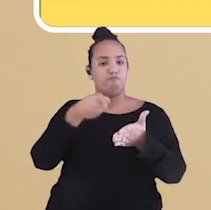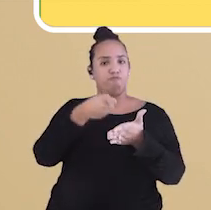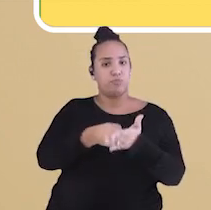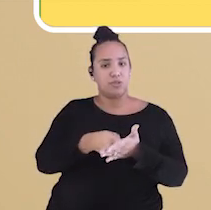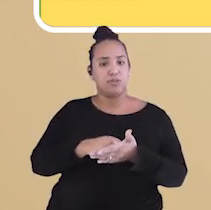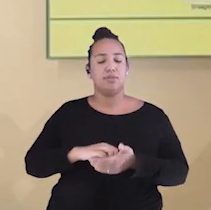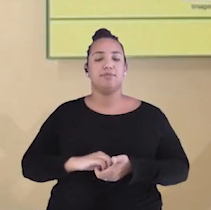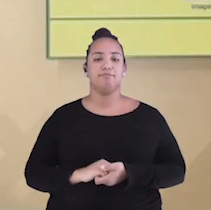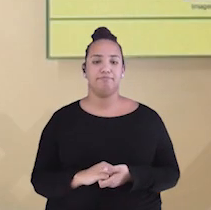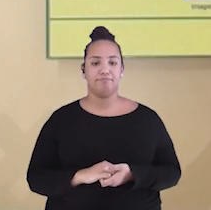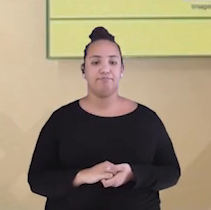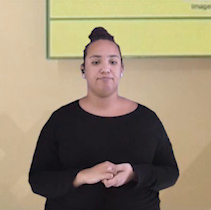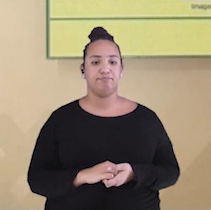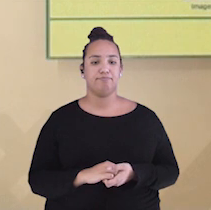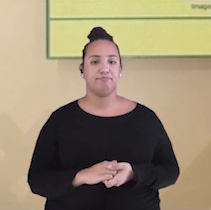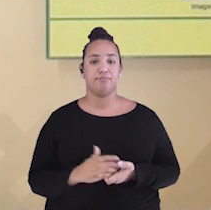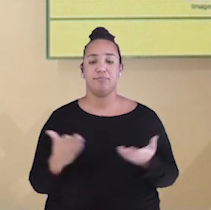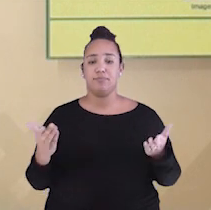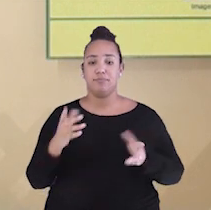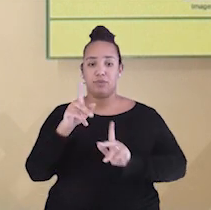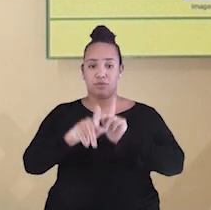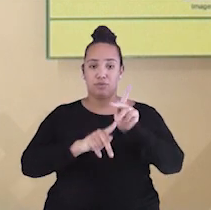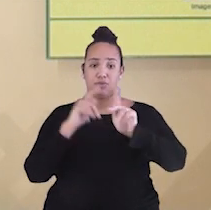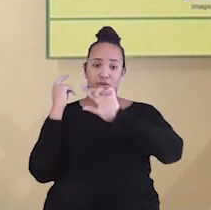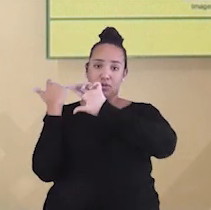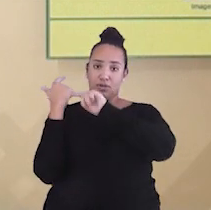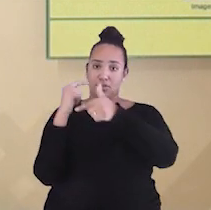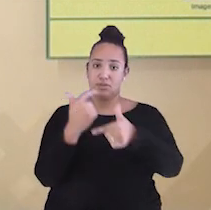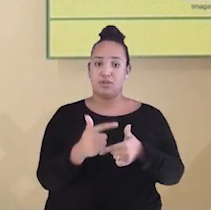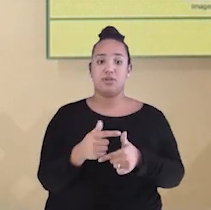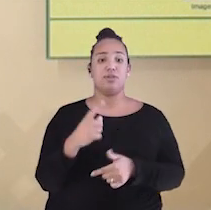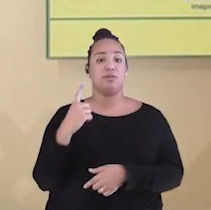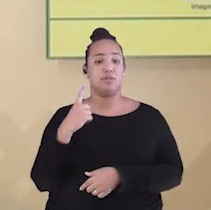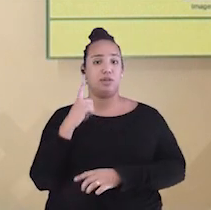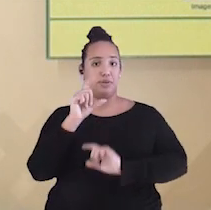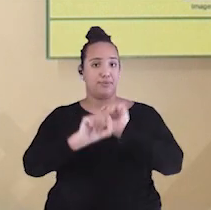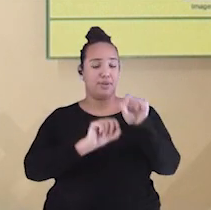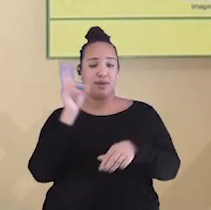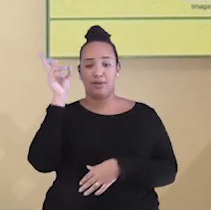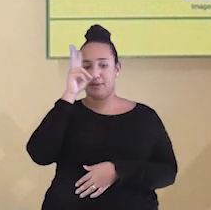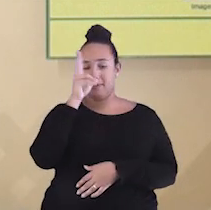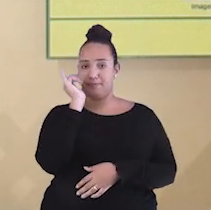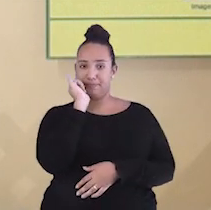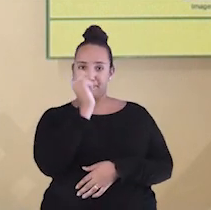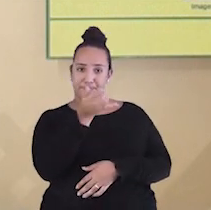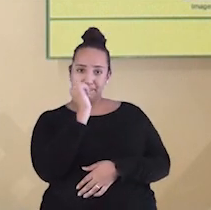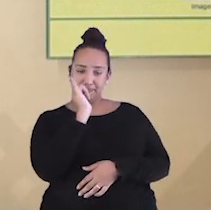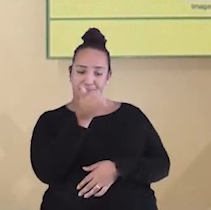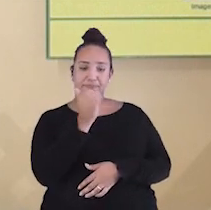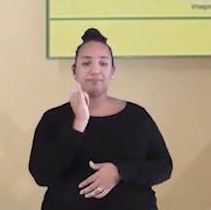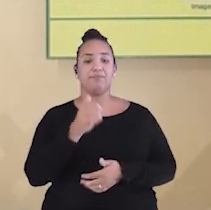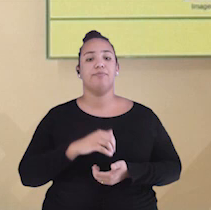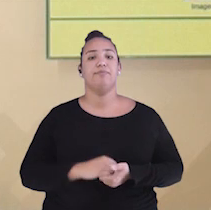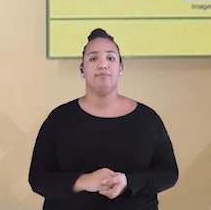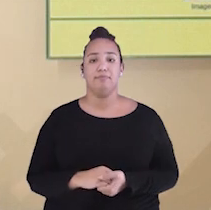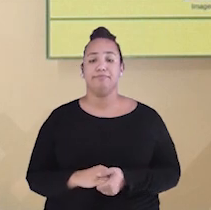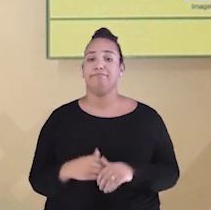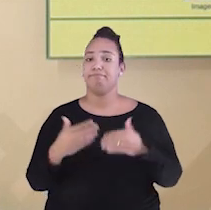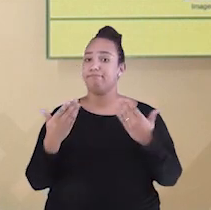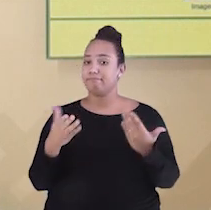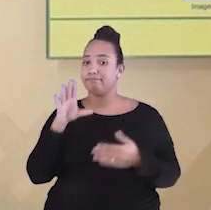quilombolas. Os povos tradicionais possuem a prática da contação de histórias orais, onde através